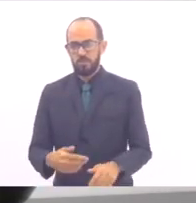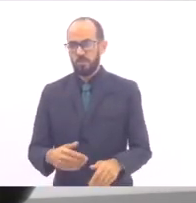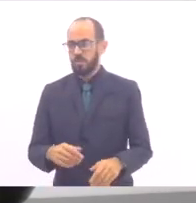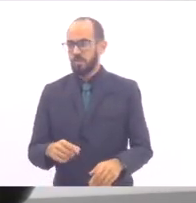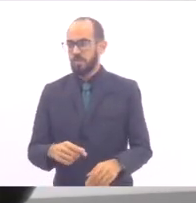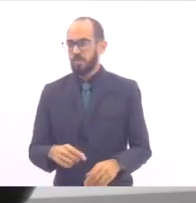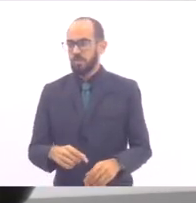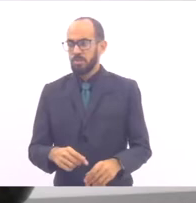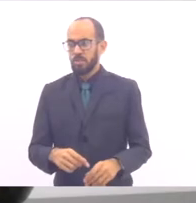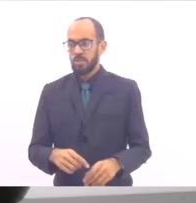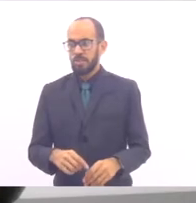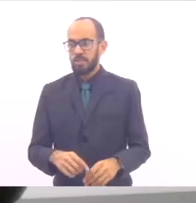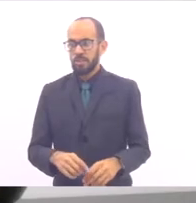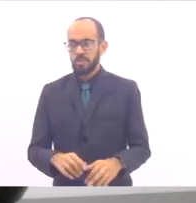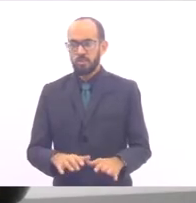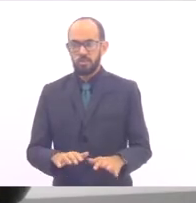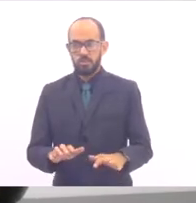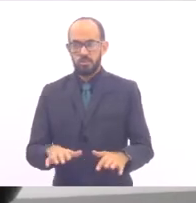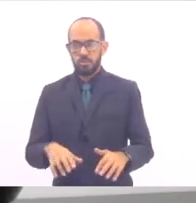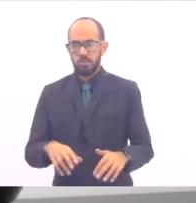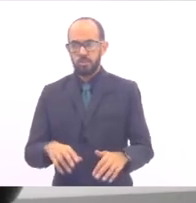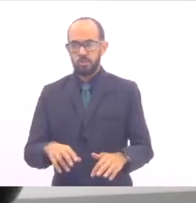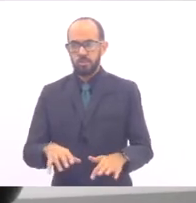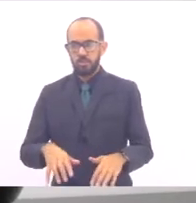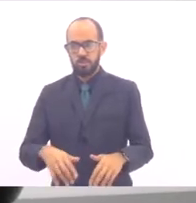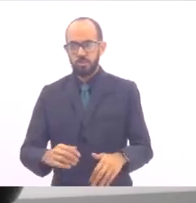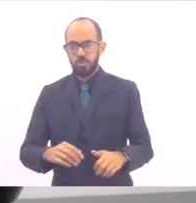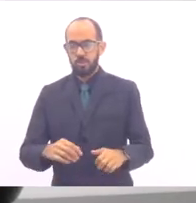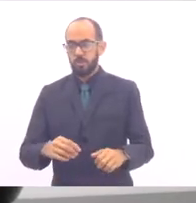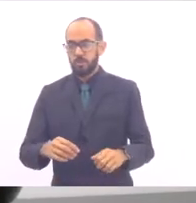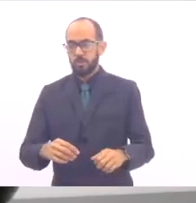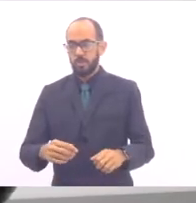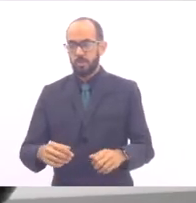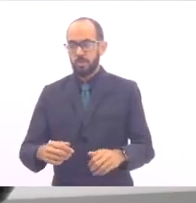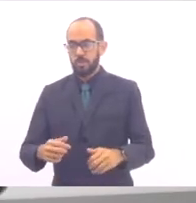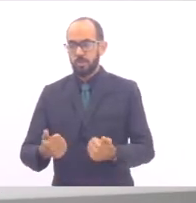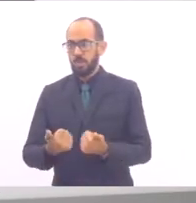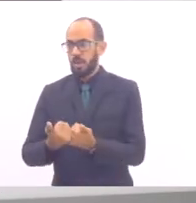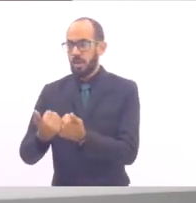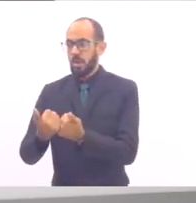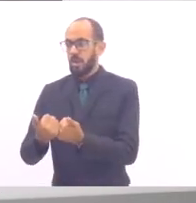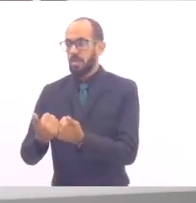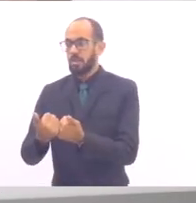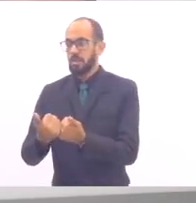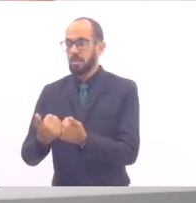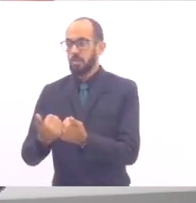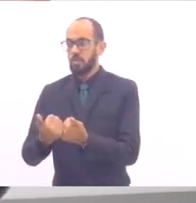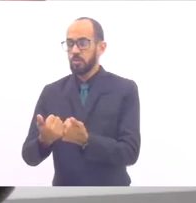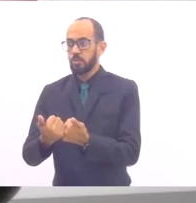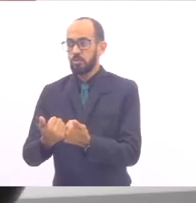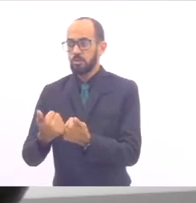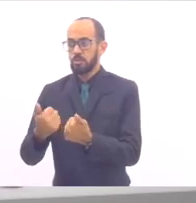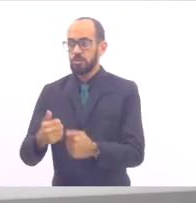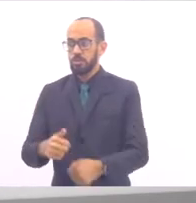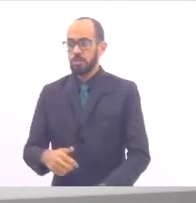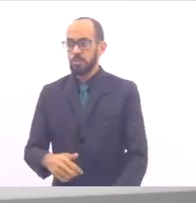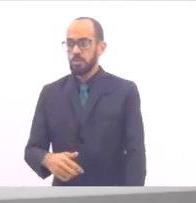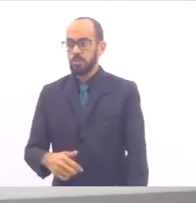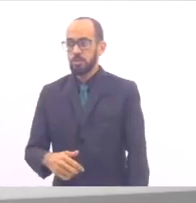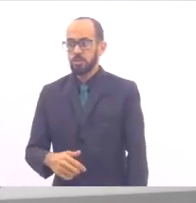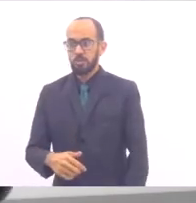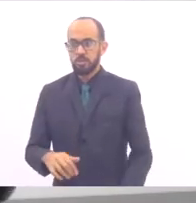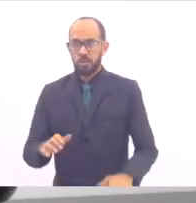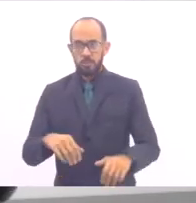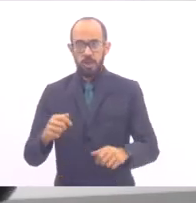que esse grande gerador entrasse em contato conosco, né, ou até com a instituição, para